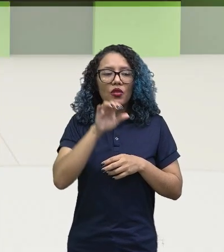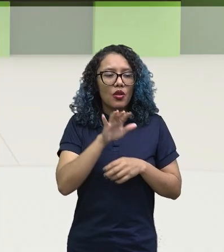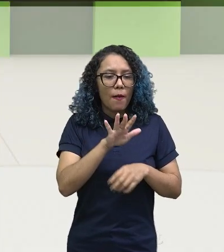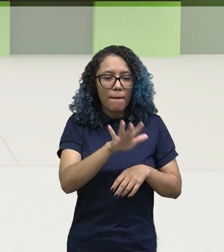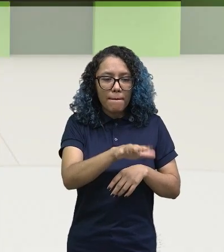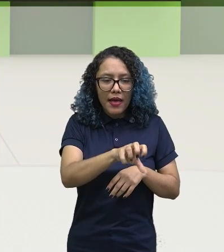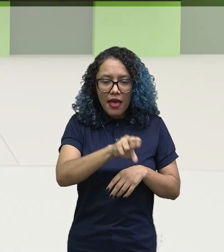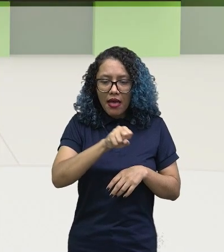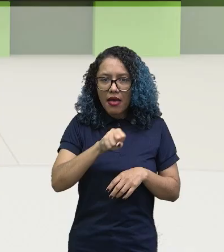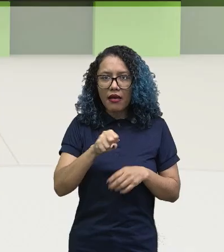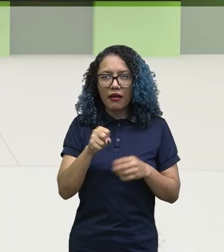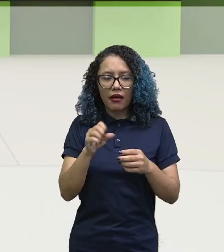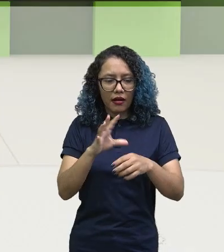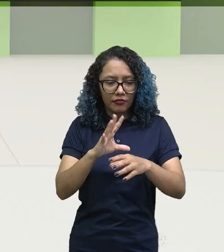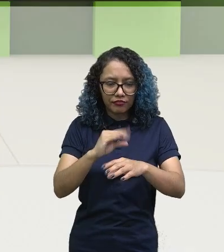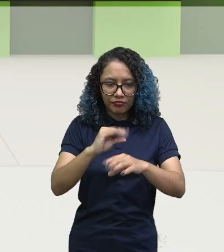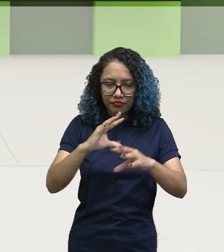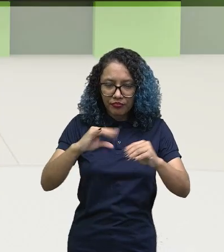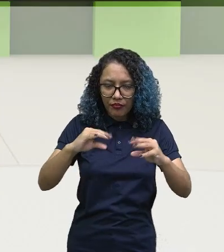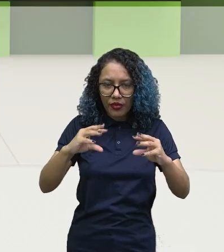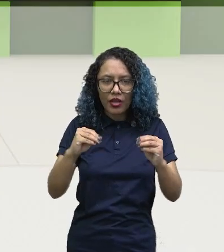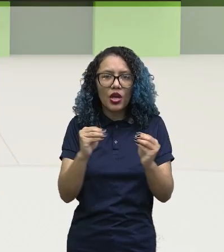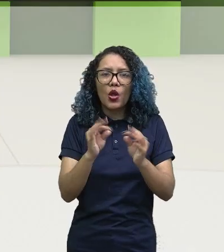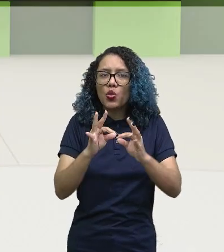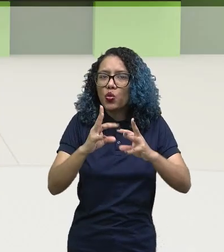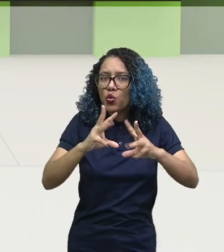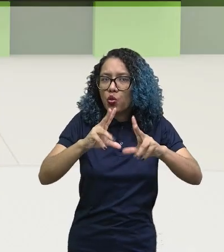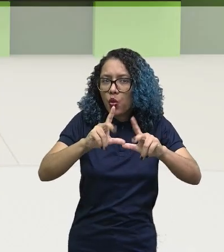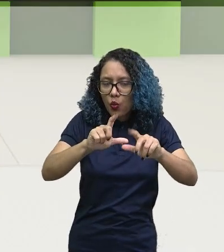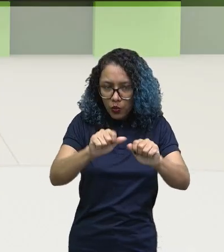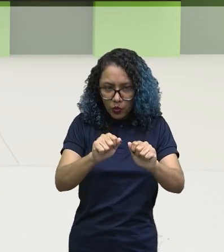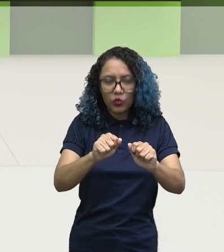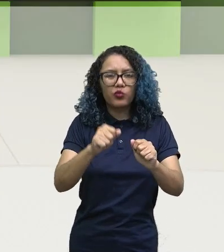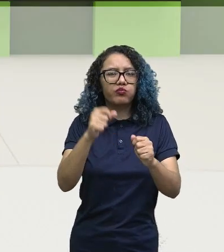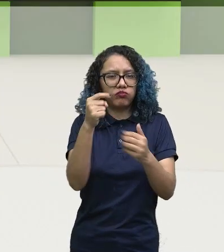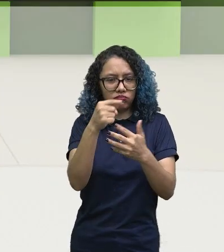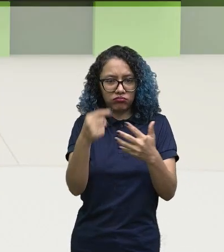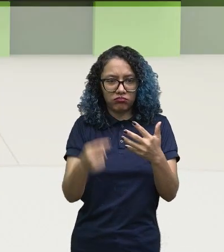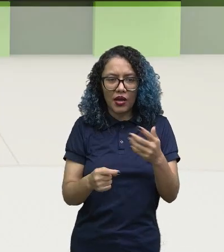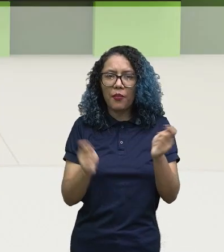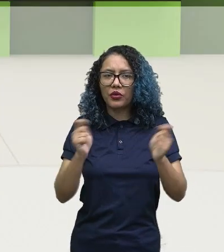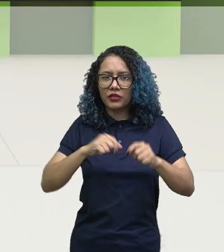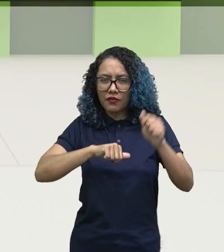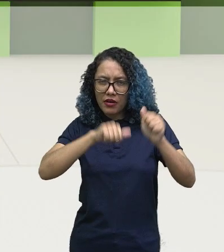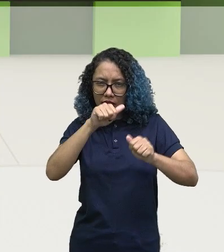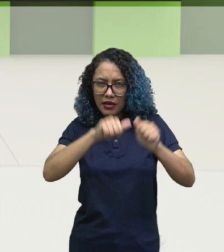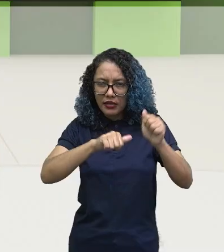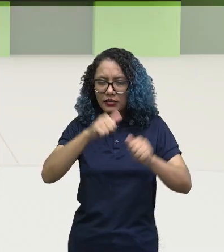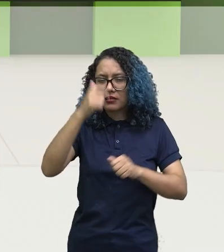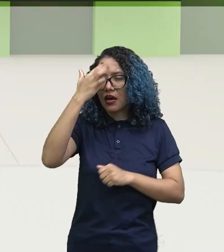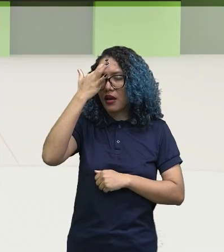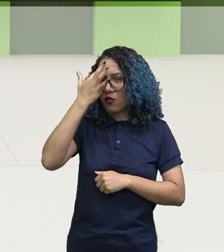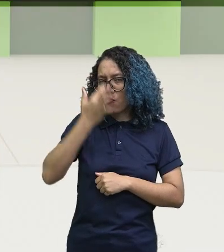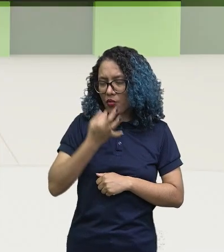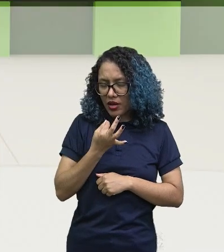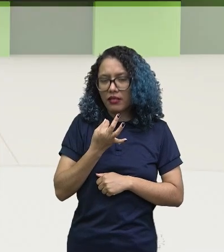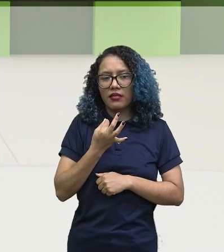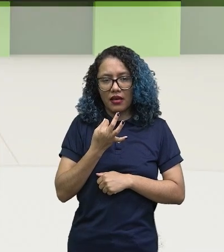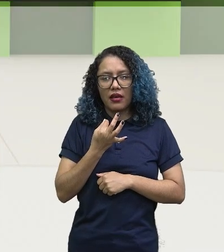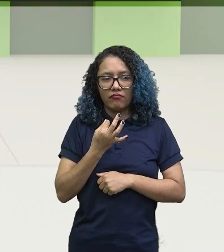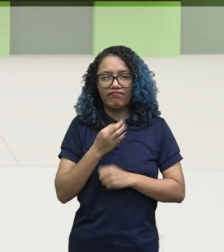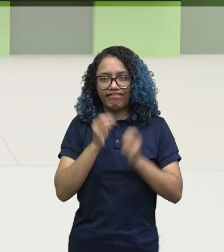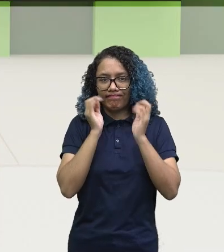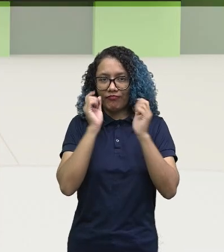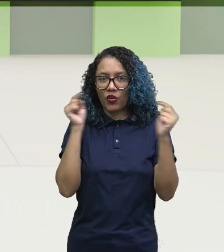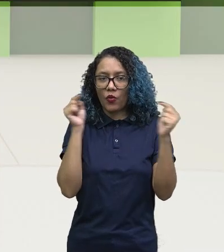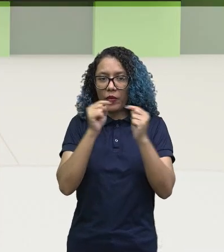Aquela textura, né? Então, todas essas situações ali que a gente consegue analisar, interpretar, está